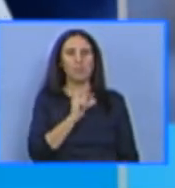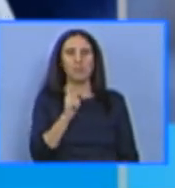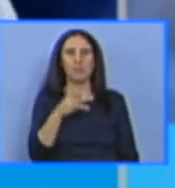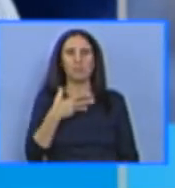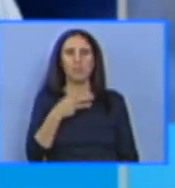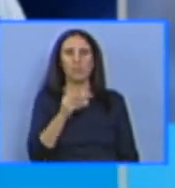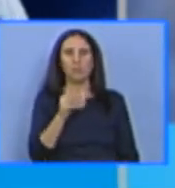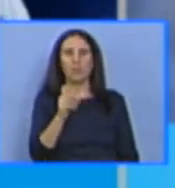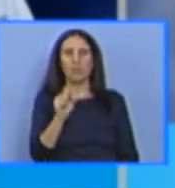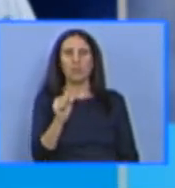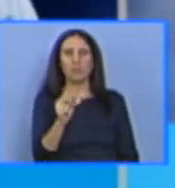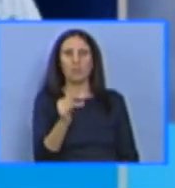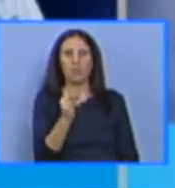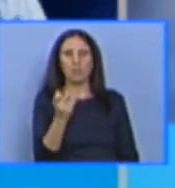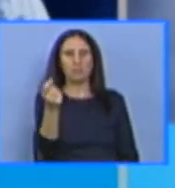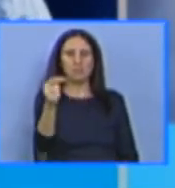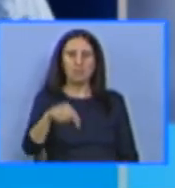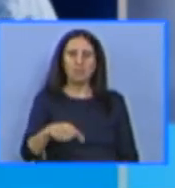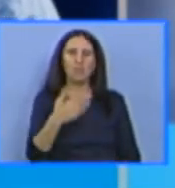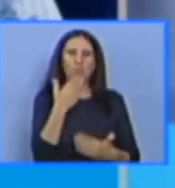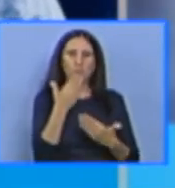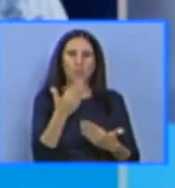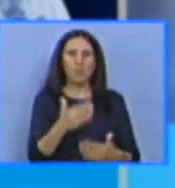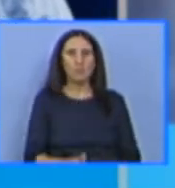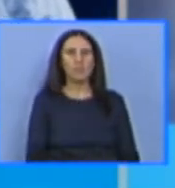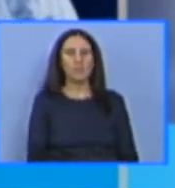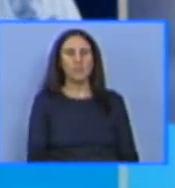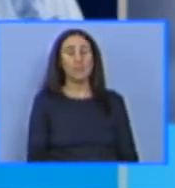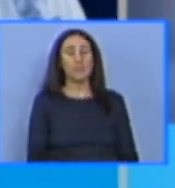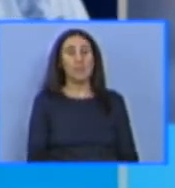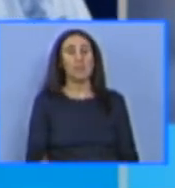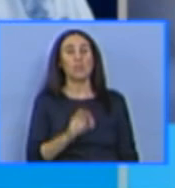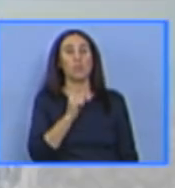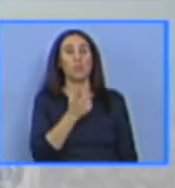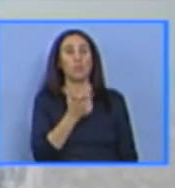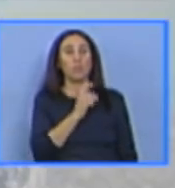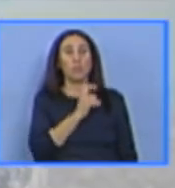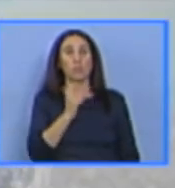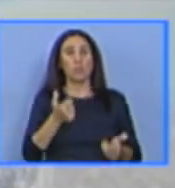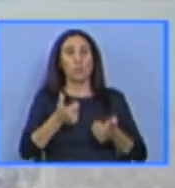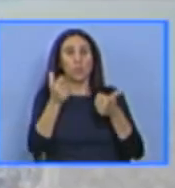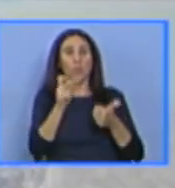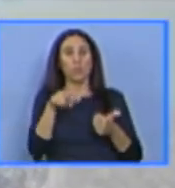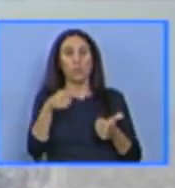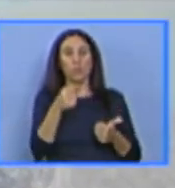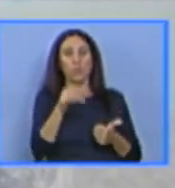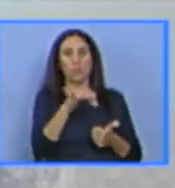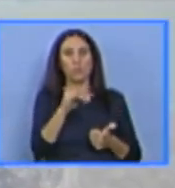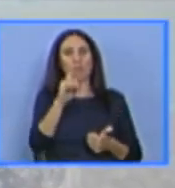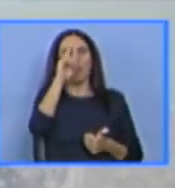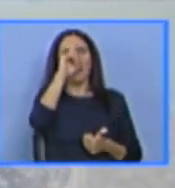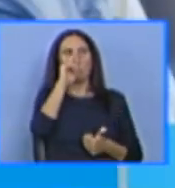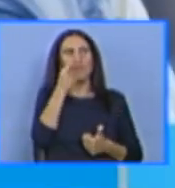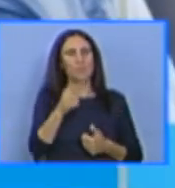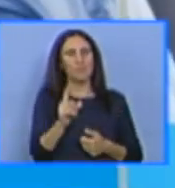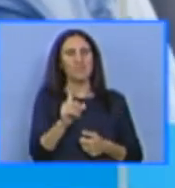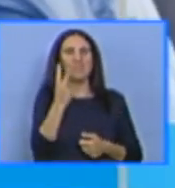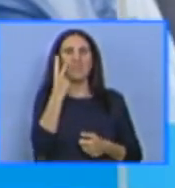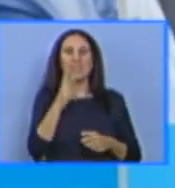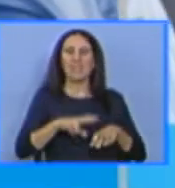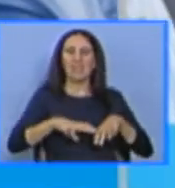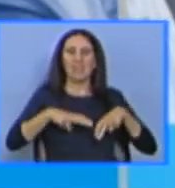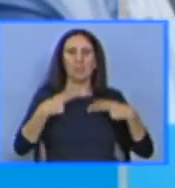por estar entre nós. Dom António não pode ser uma memória, penso que a sua vida é suficientemente rica